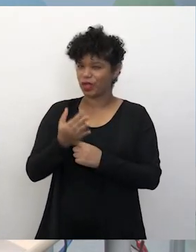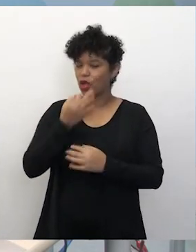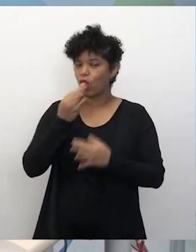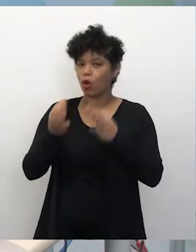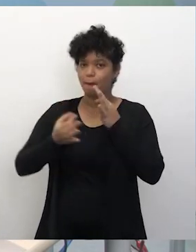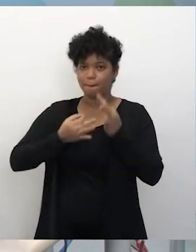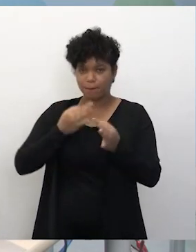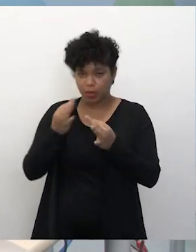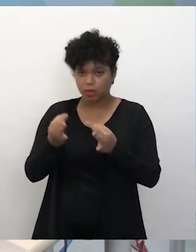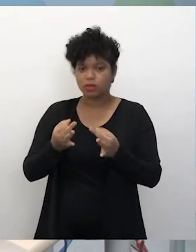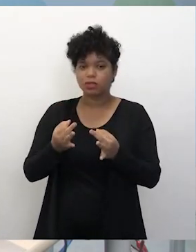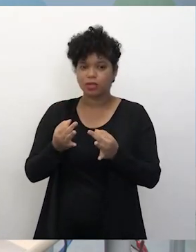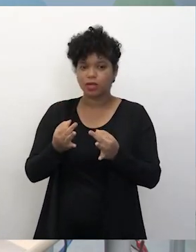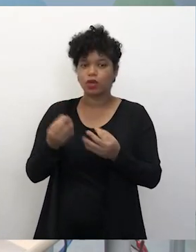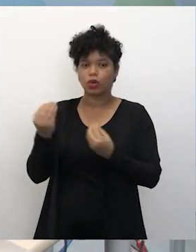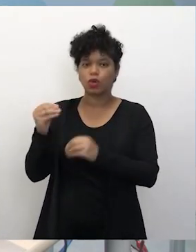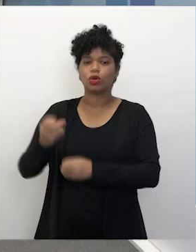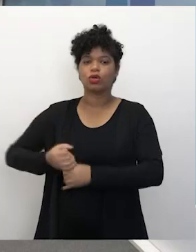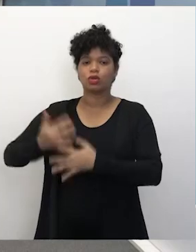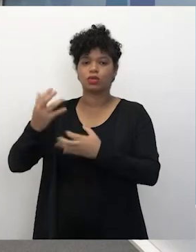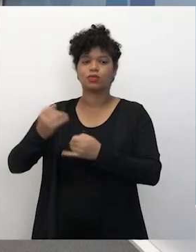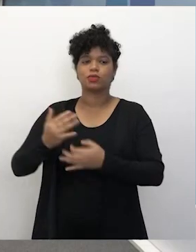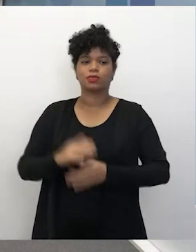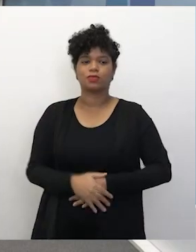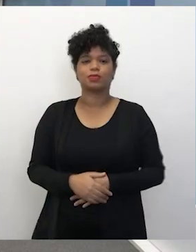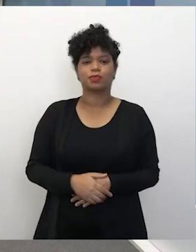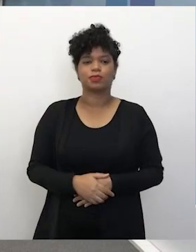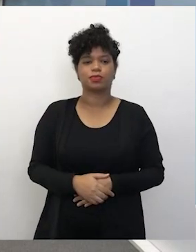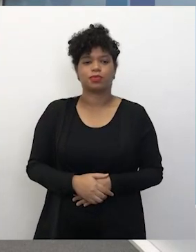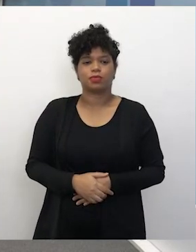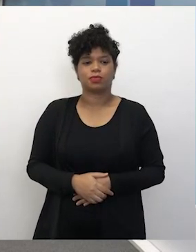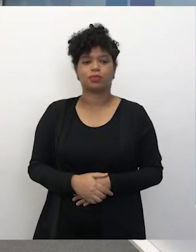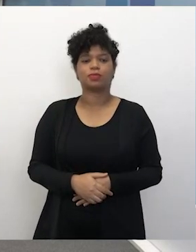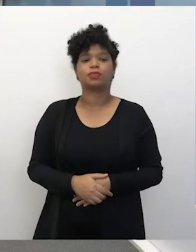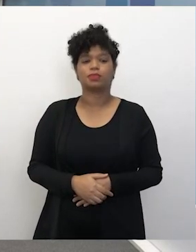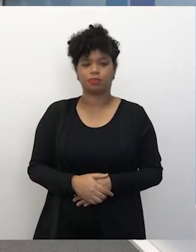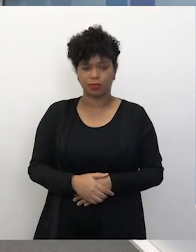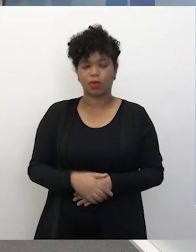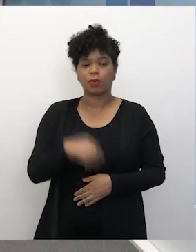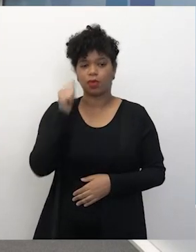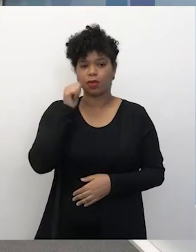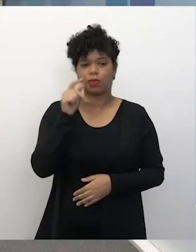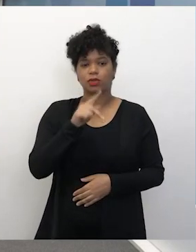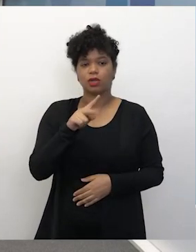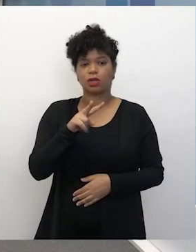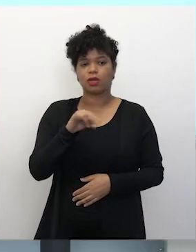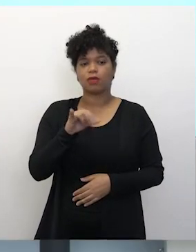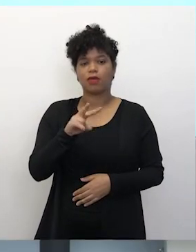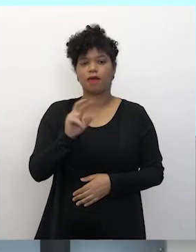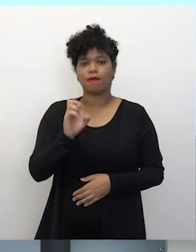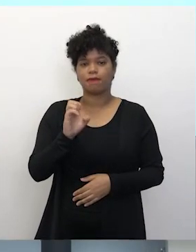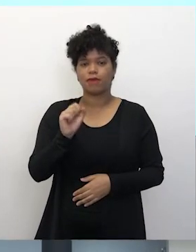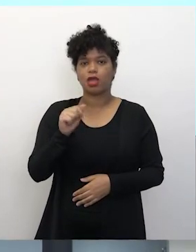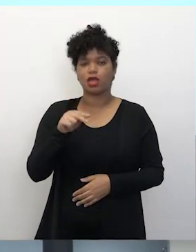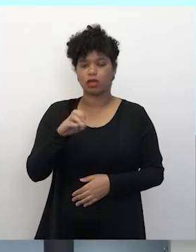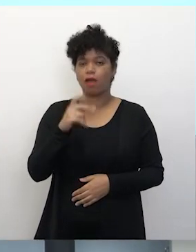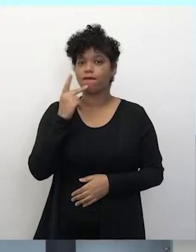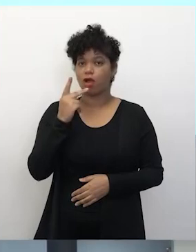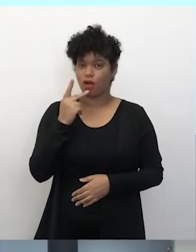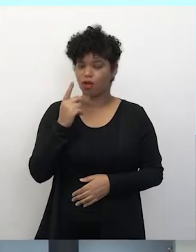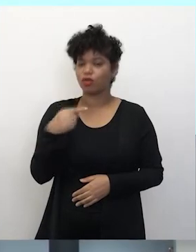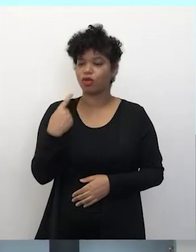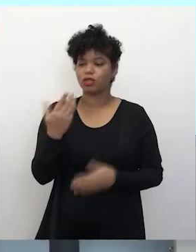várias... Colaborem, é isso. Tá bom. Como a professora Viviane bem disse, a gente vai ter uma aula um pouco descritiva,